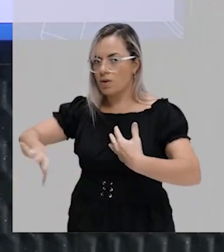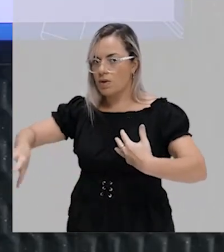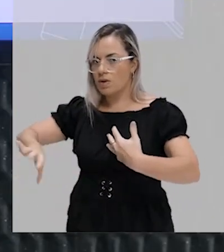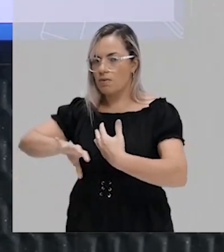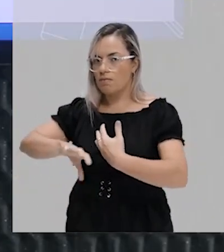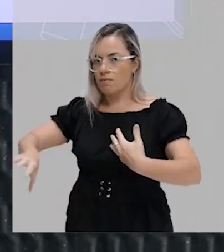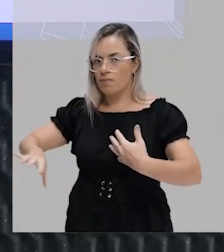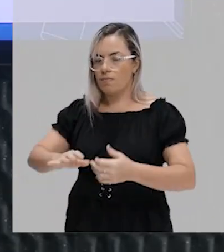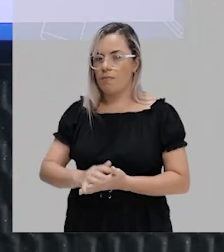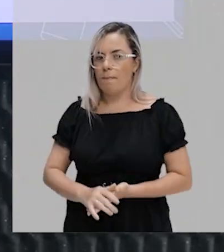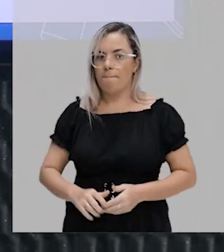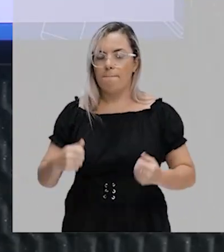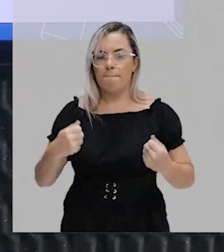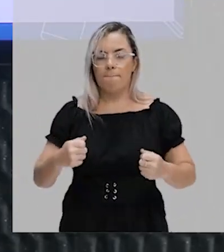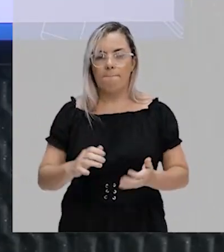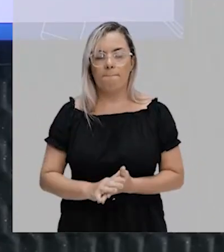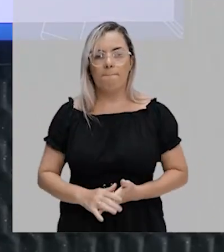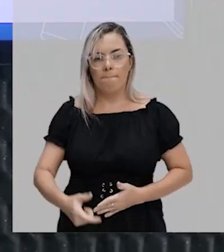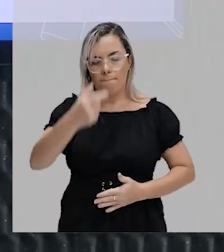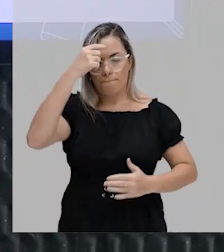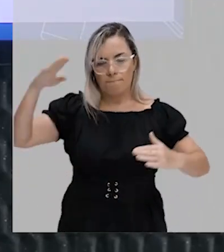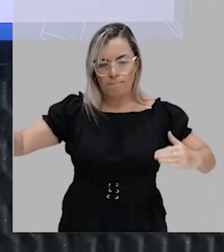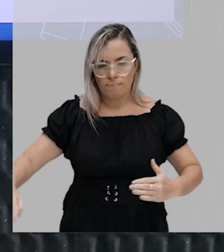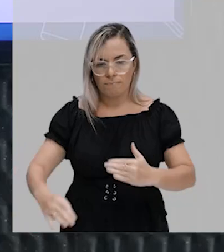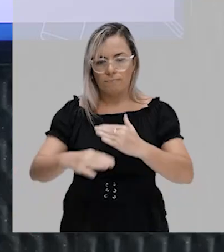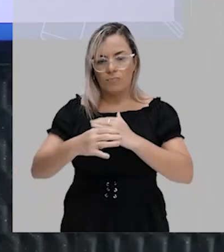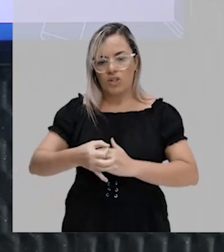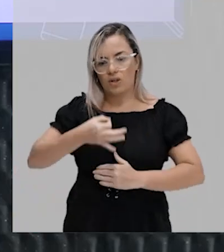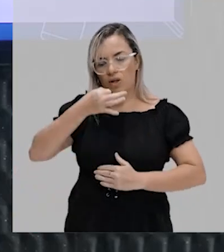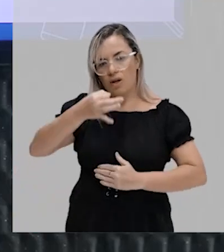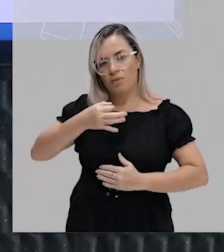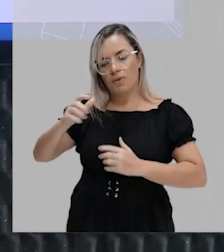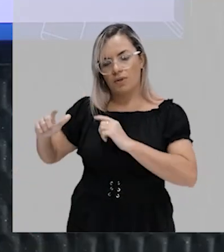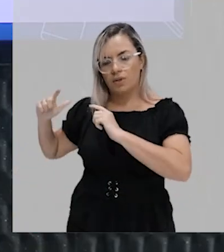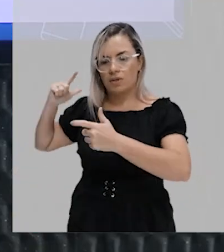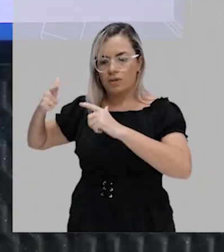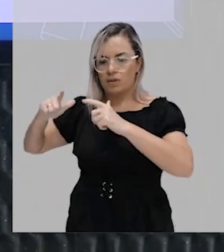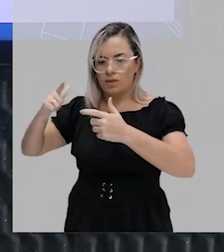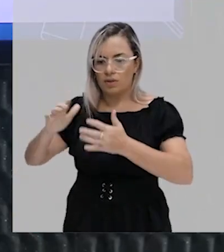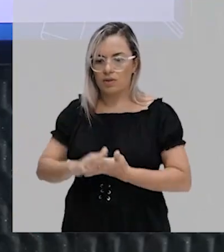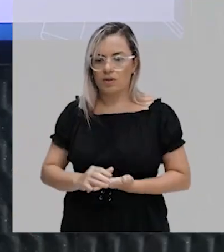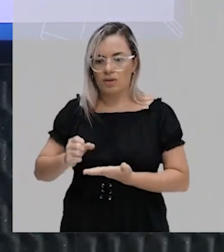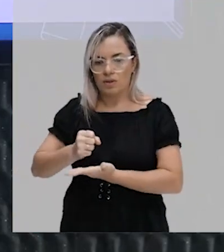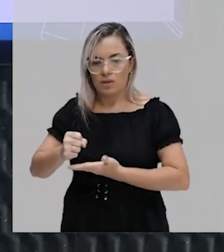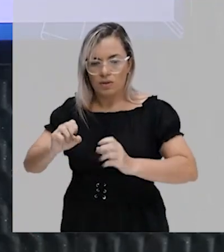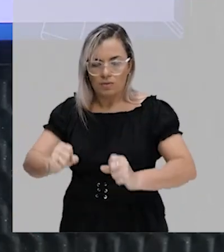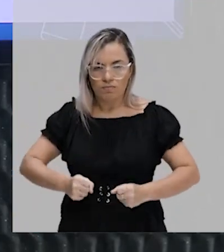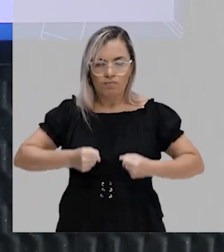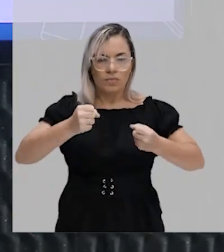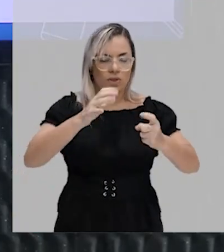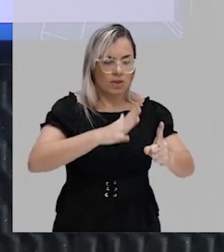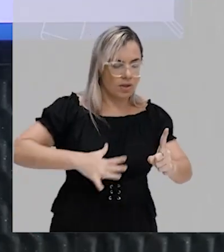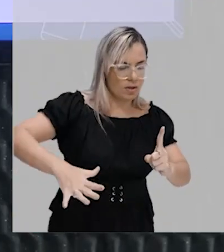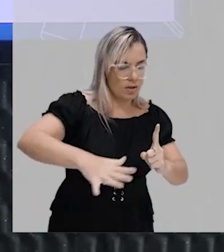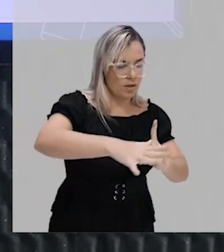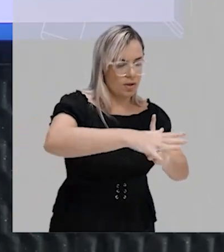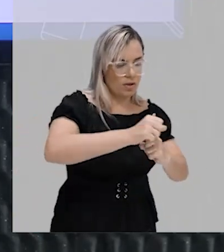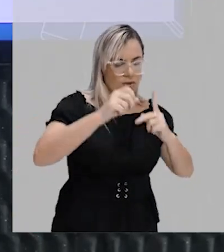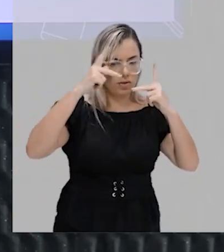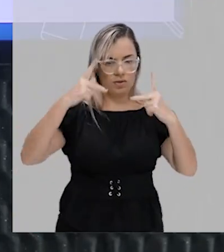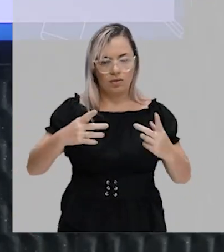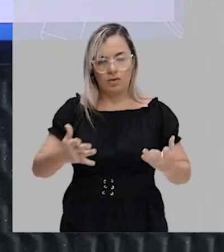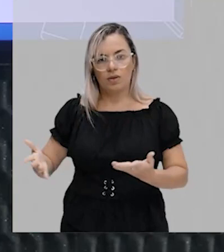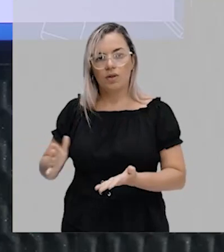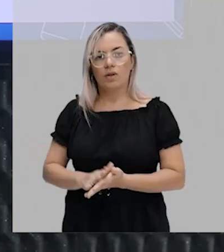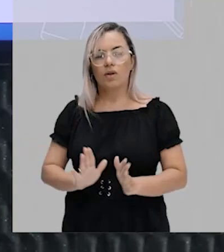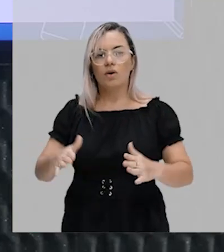da opinião e da tradição também são essenciais para consolidar a sociologia. O